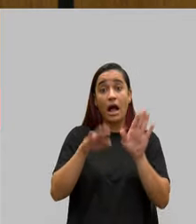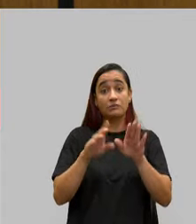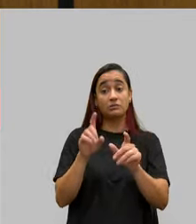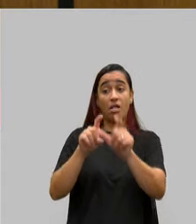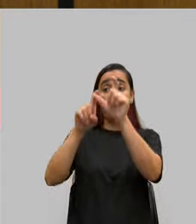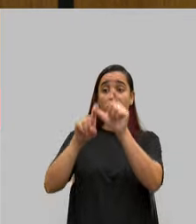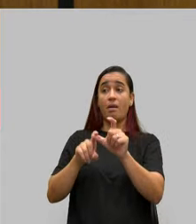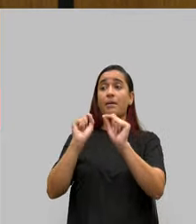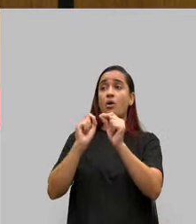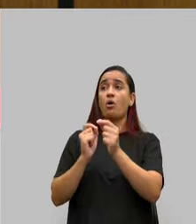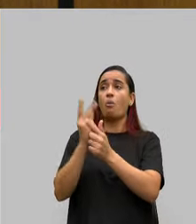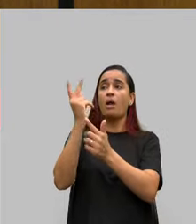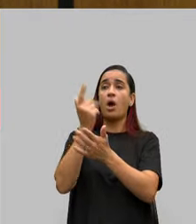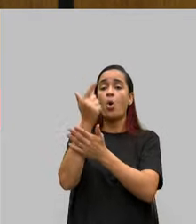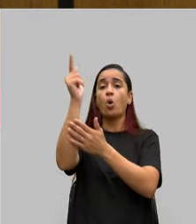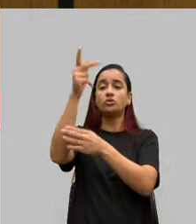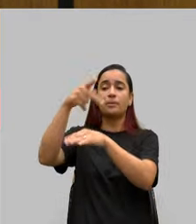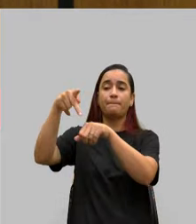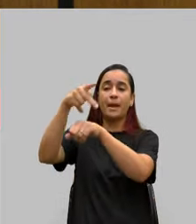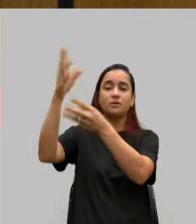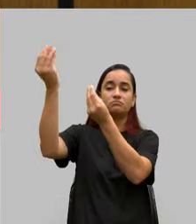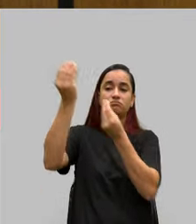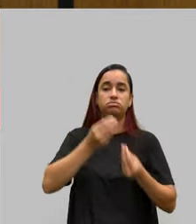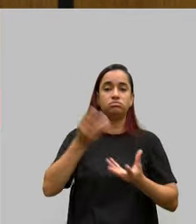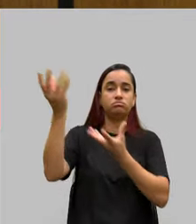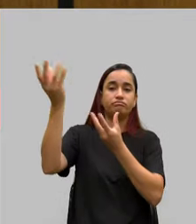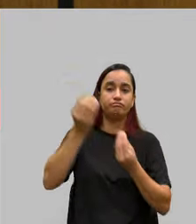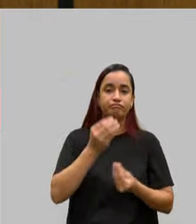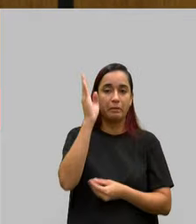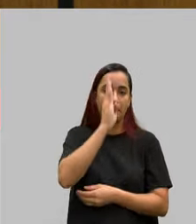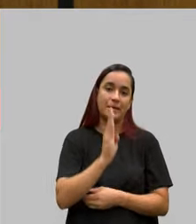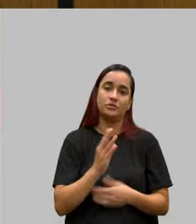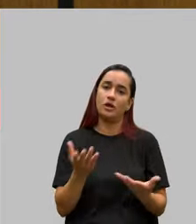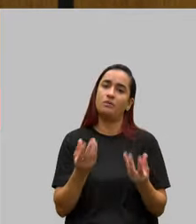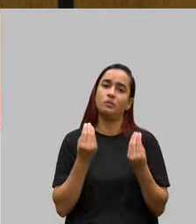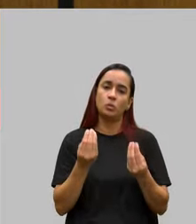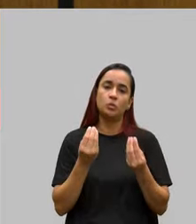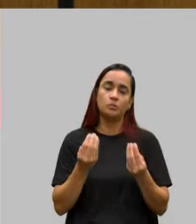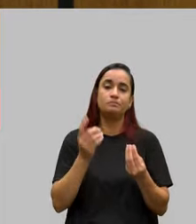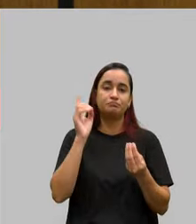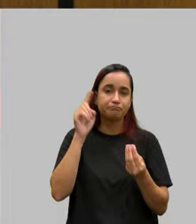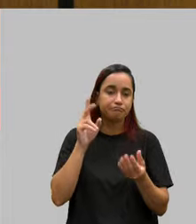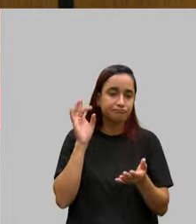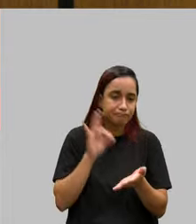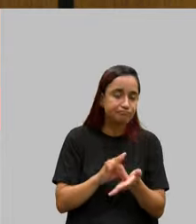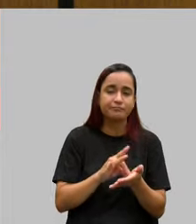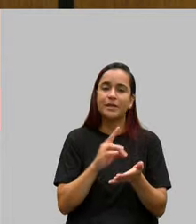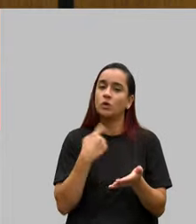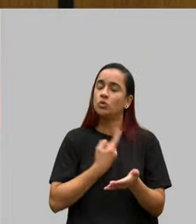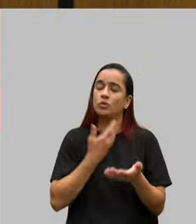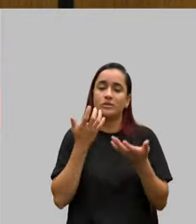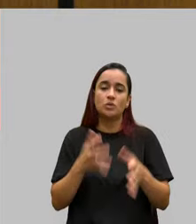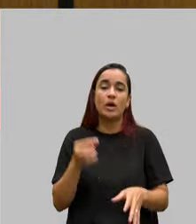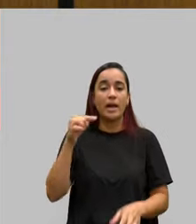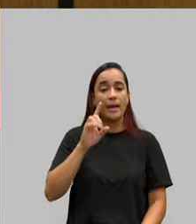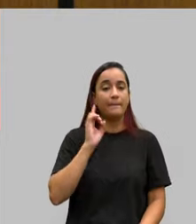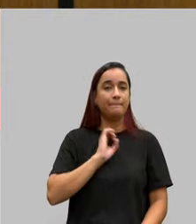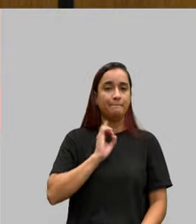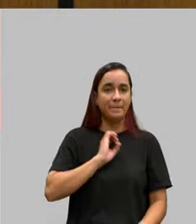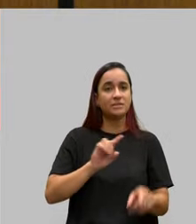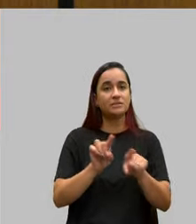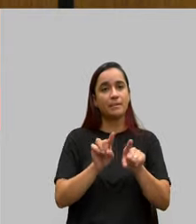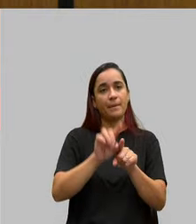importada para isso realmente não cabe não é né E algo que a gente queira para Minas Gerais e pro Brasil como um